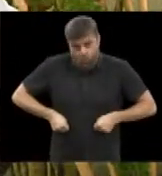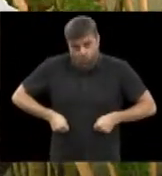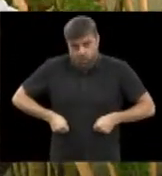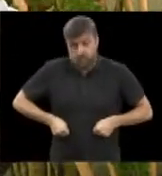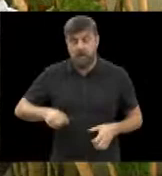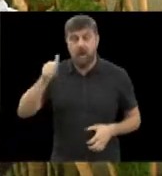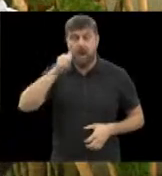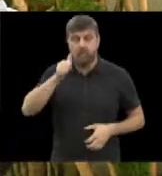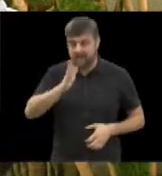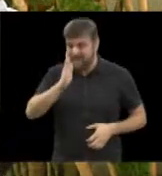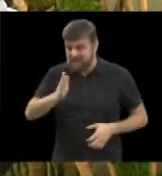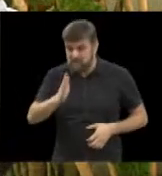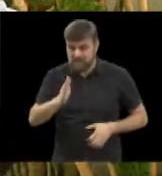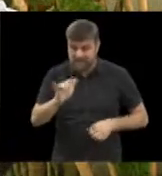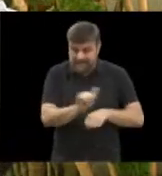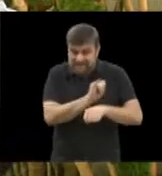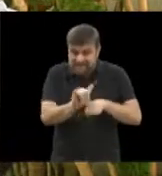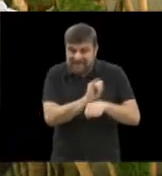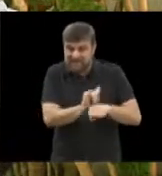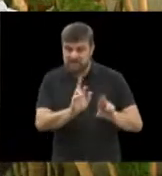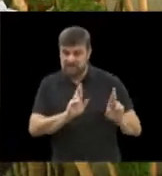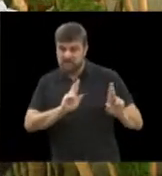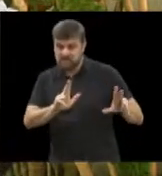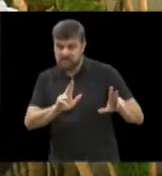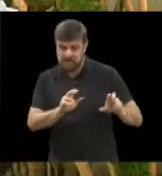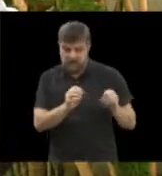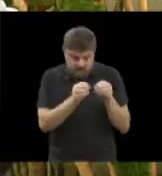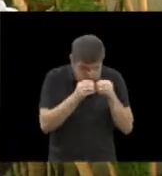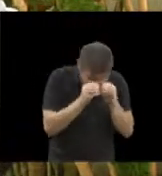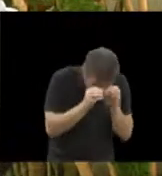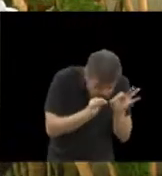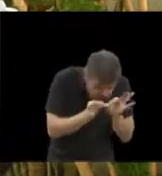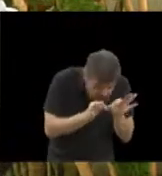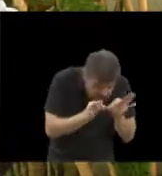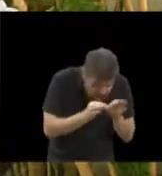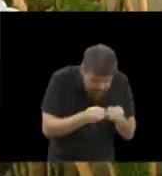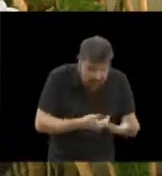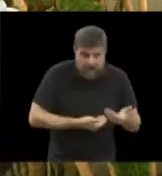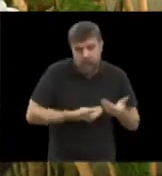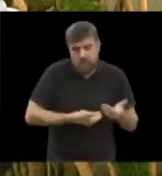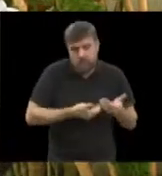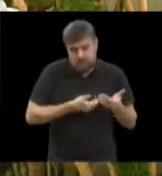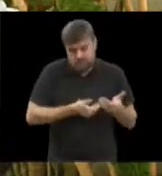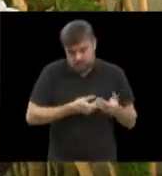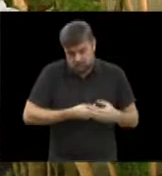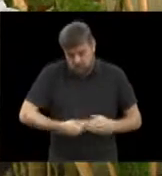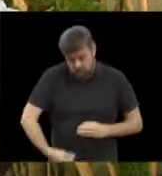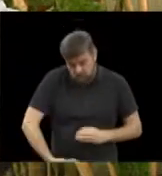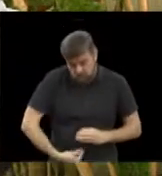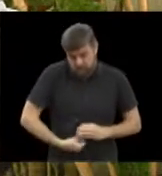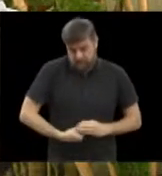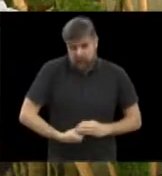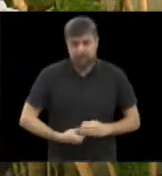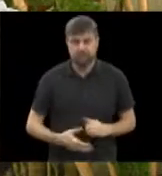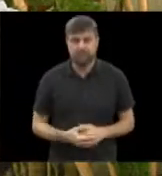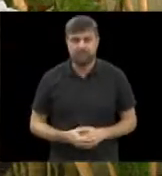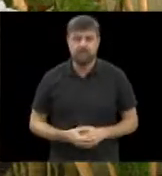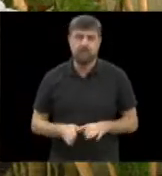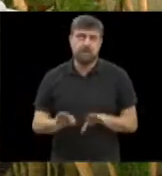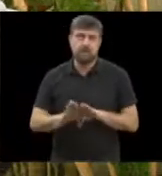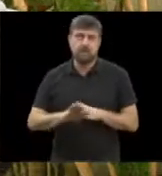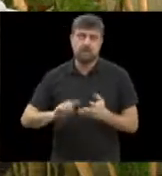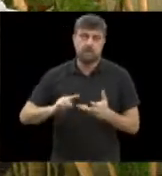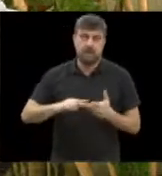mulher já vai para uma técnica de bebê de proveta. Vamos supor que você tenha o que mais que a gente poderia ter? Essa